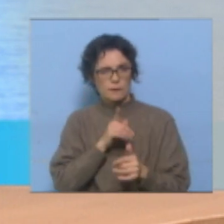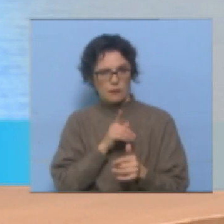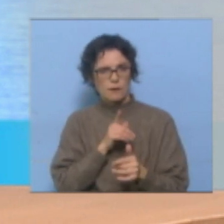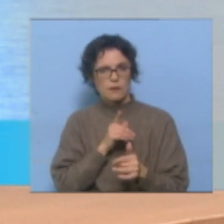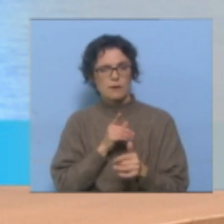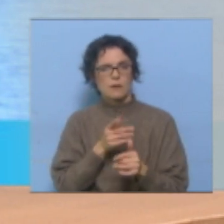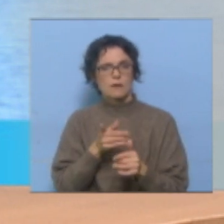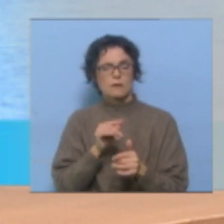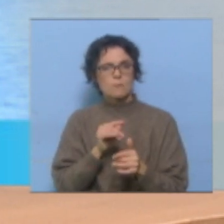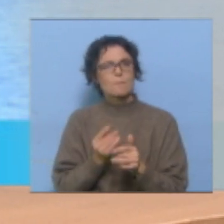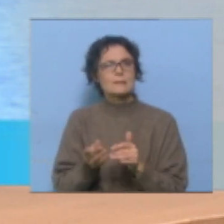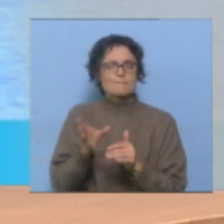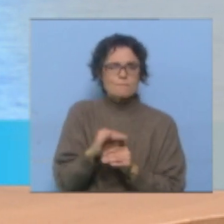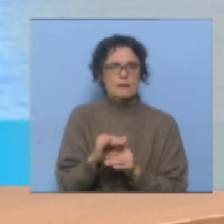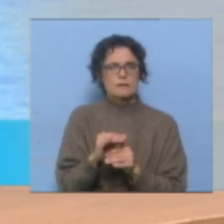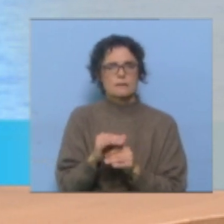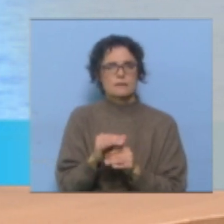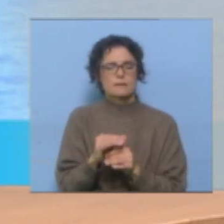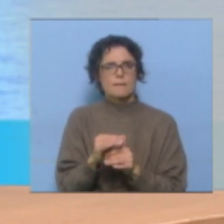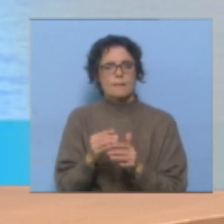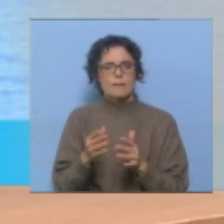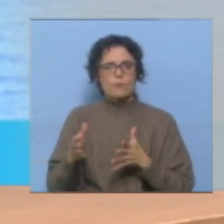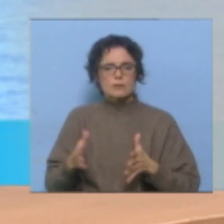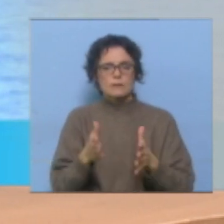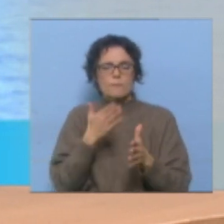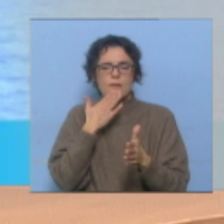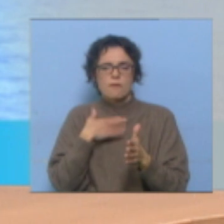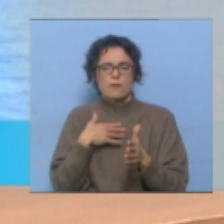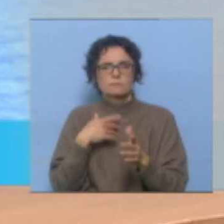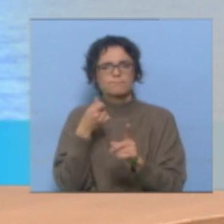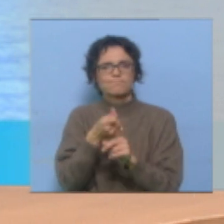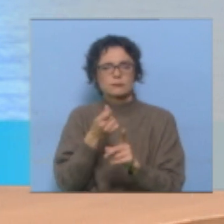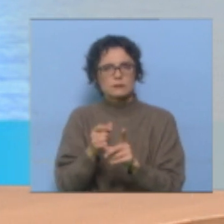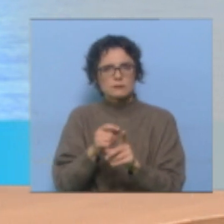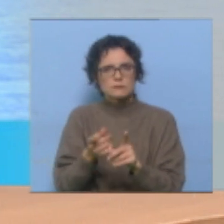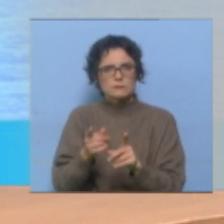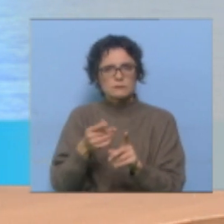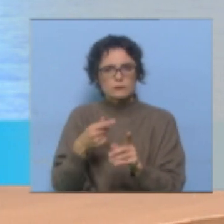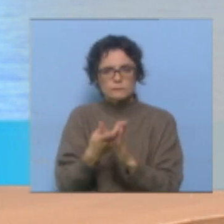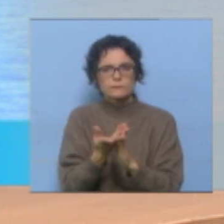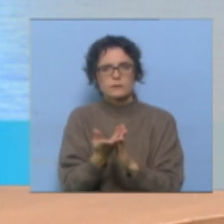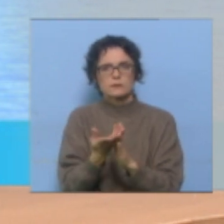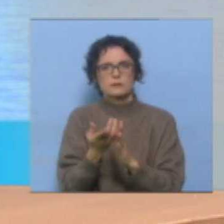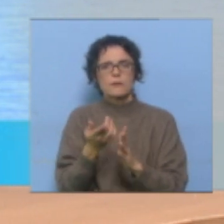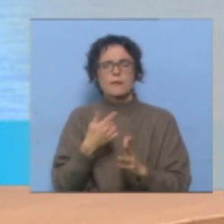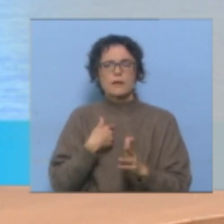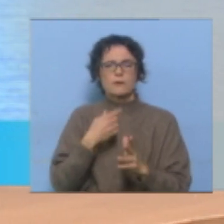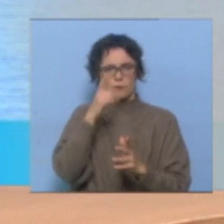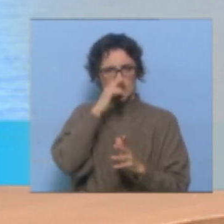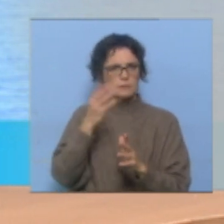era muito mais que isso, trazia mais exigências. Mas antes de chegar lá, eu olhava, por exemplo, para essa Assembleia